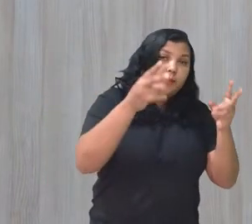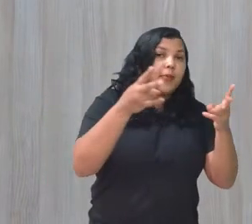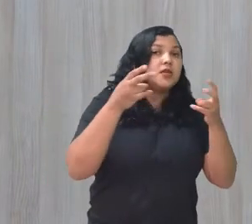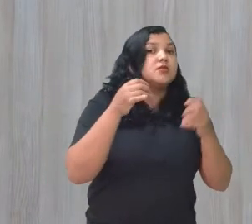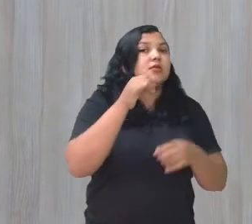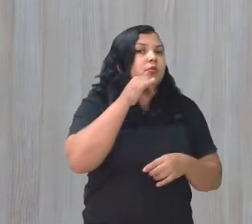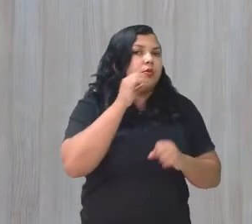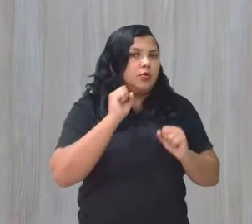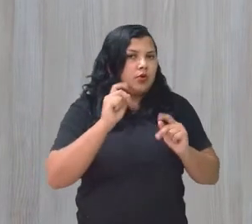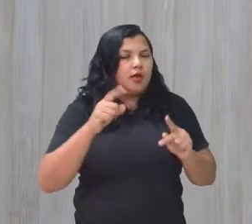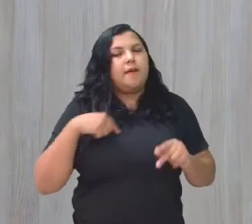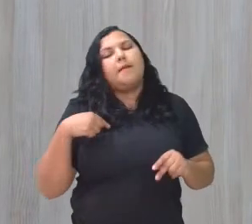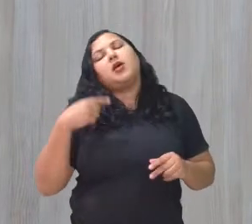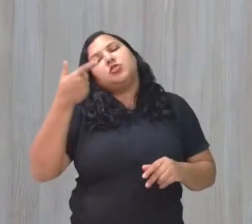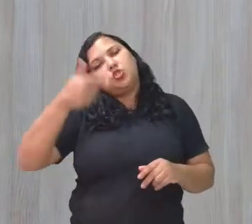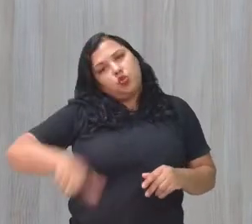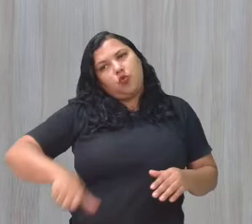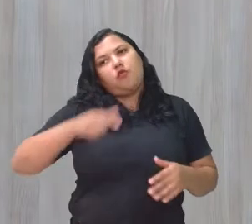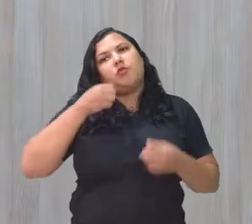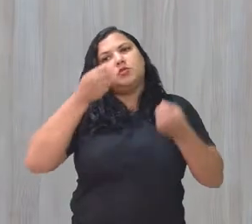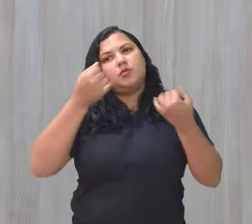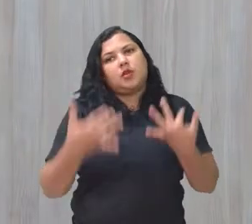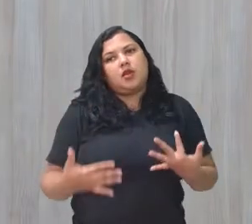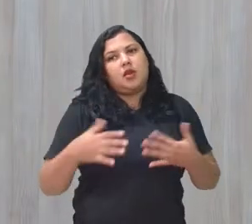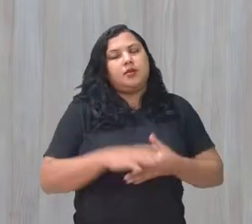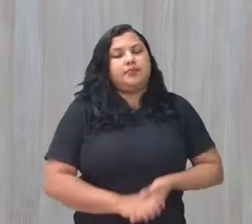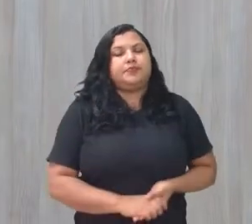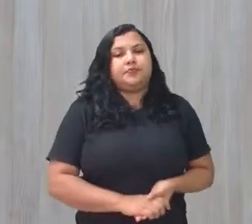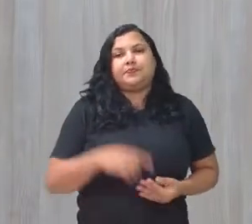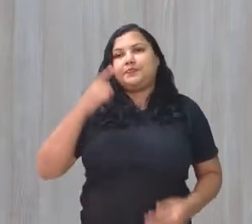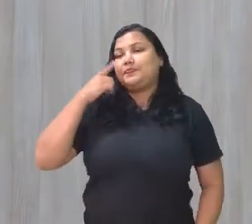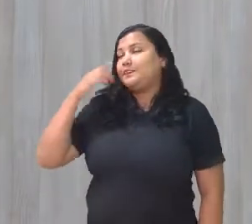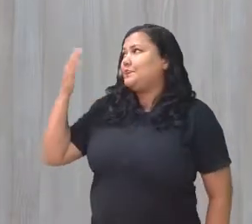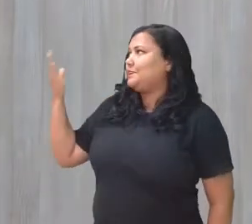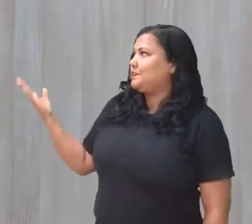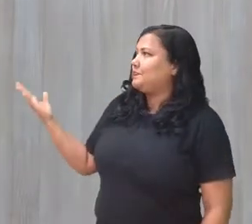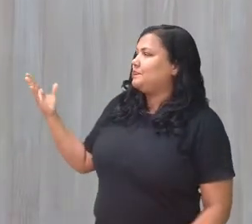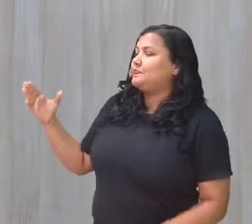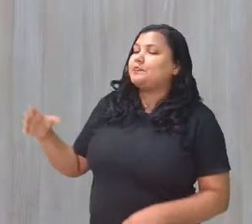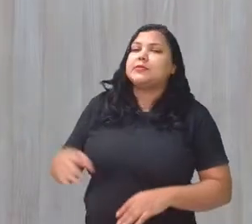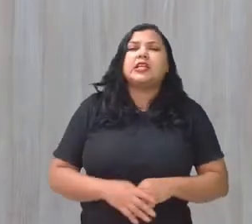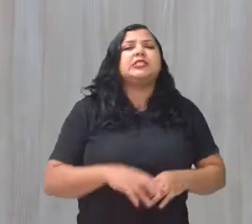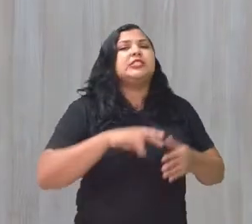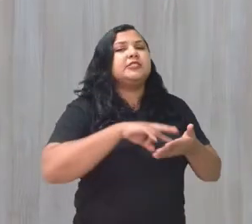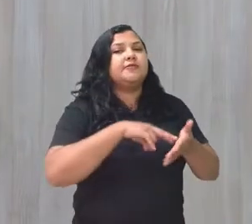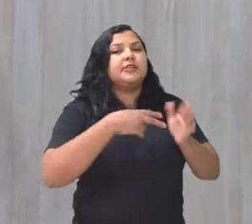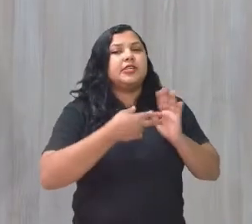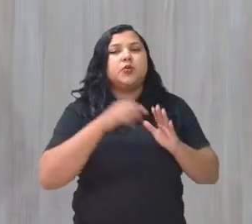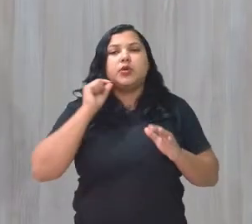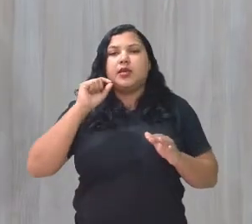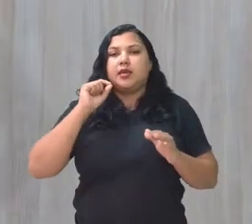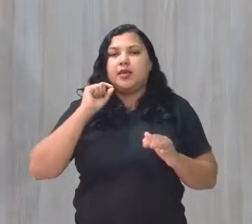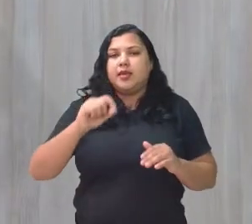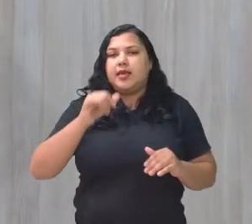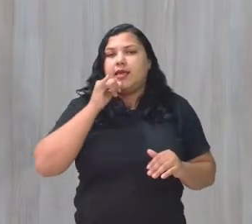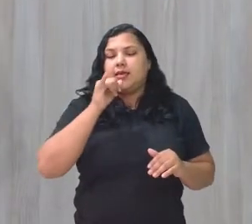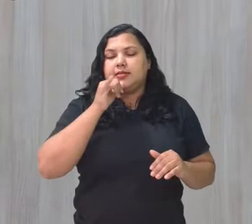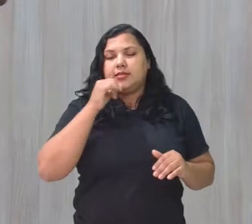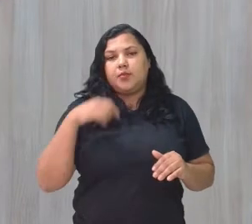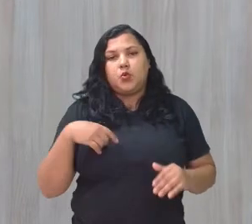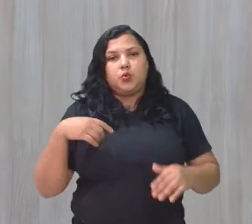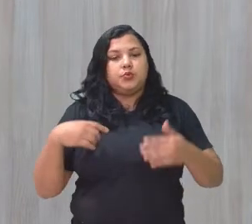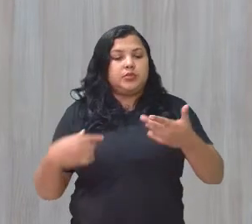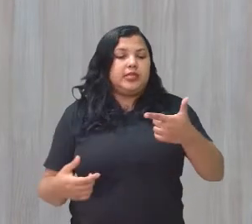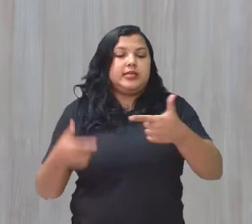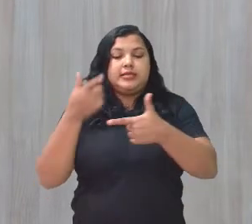mas eu vou fazer novamente. 15% de 350 significa eu tentar descobrir 15